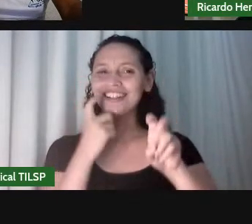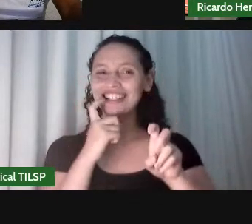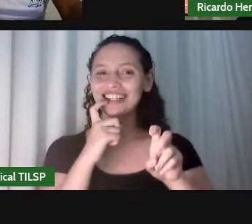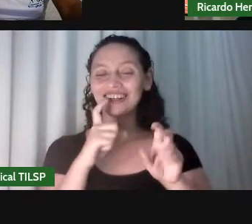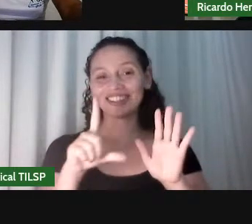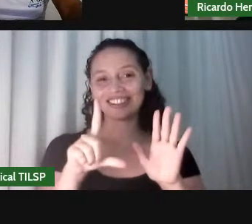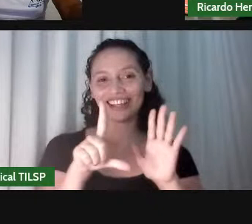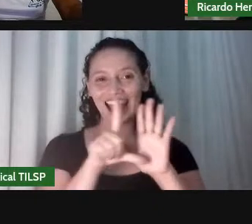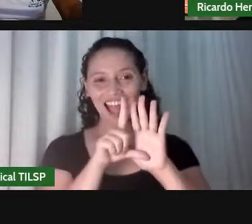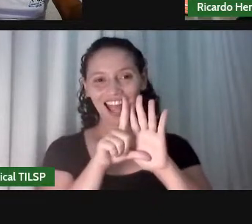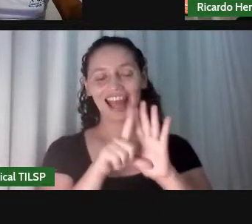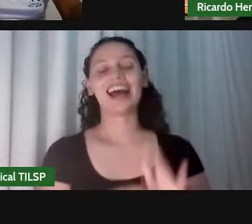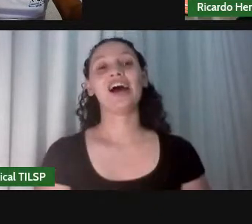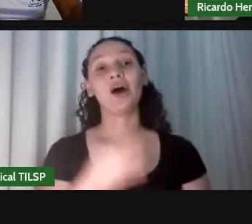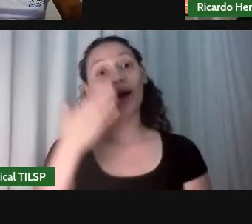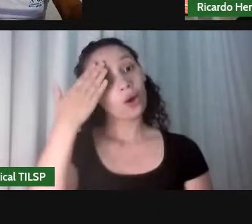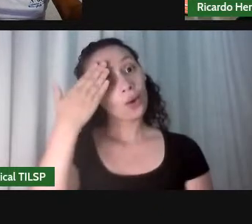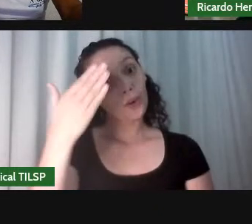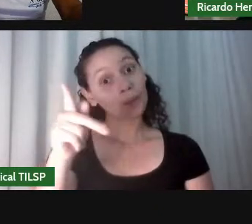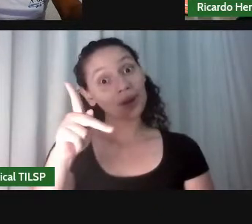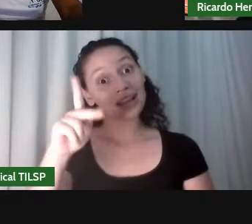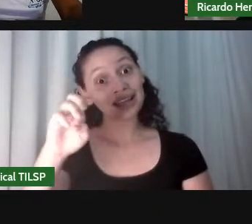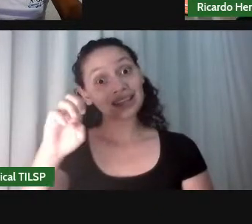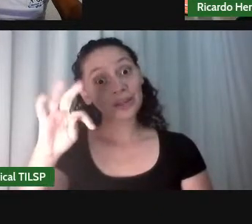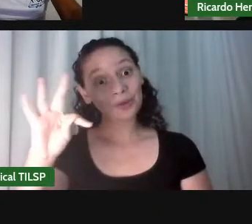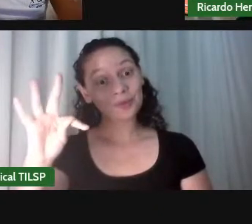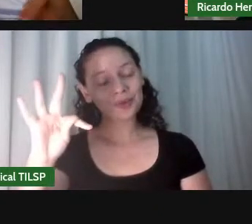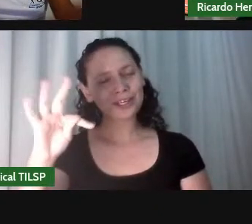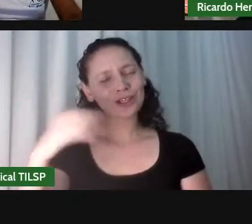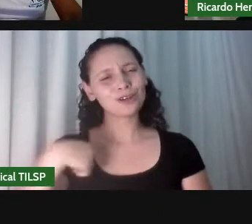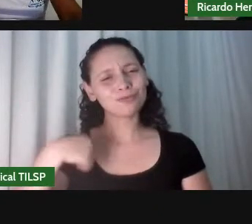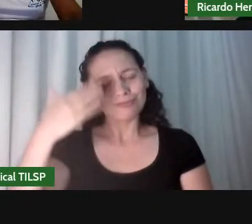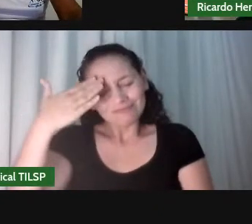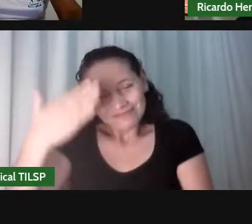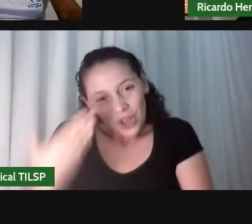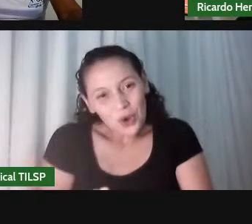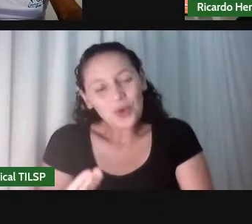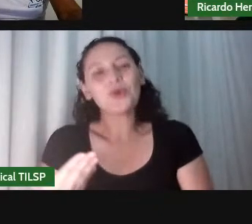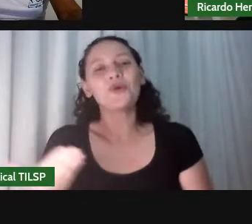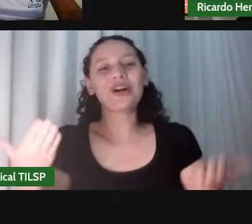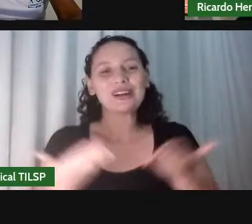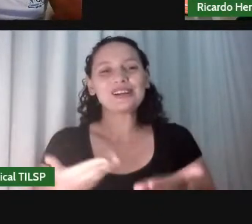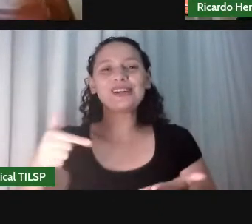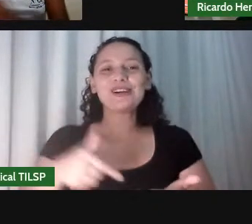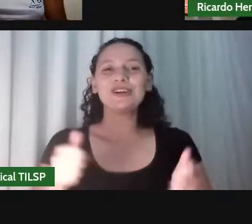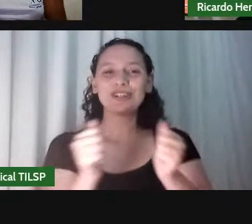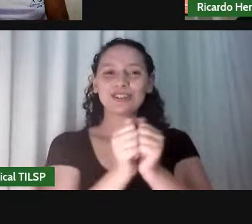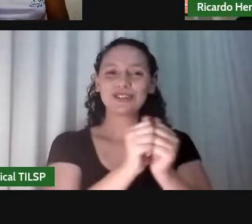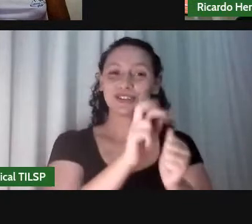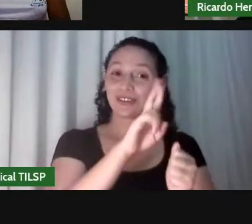PET pelo convite, é uma honra estar junto com o professor Ricardo e o professor Igor.